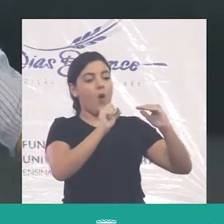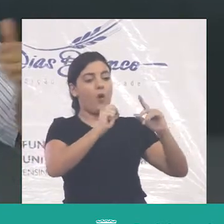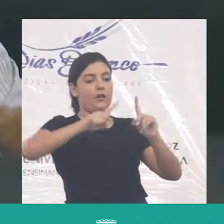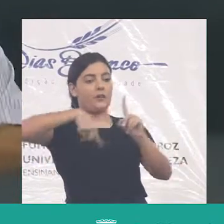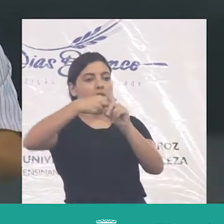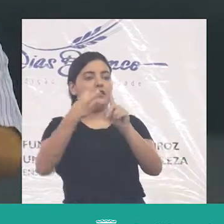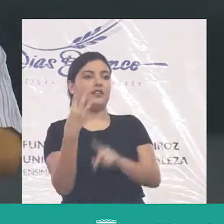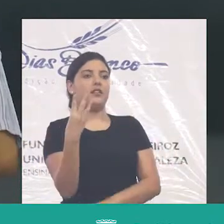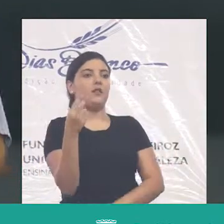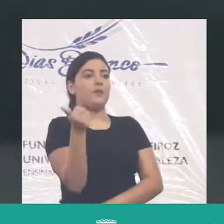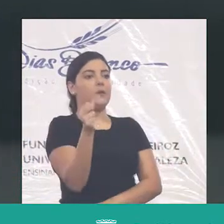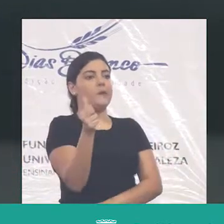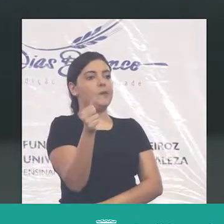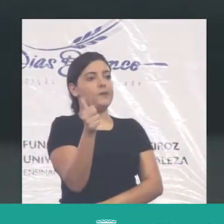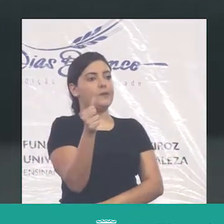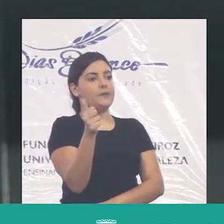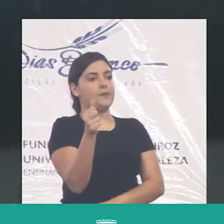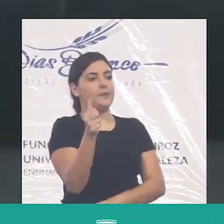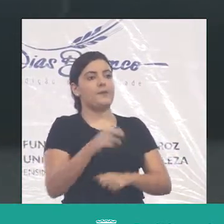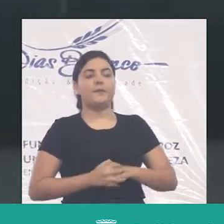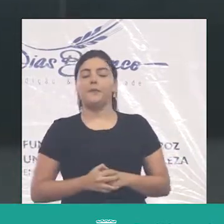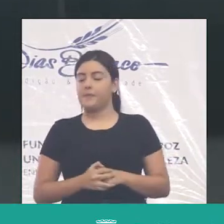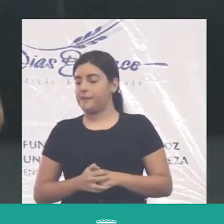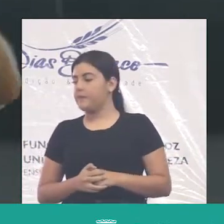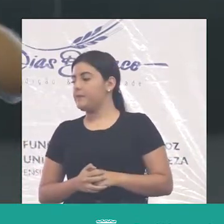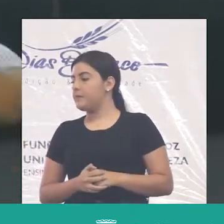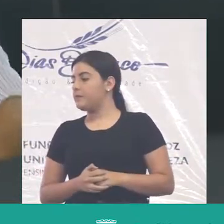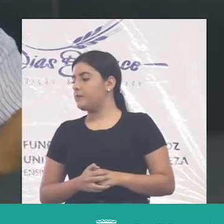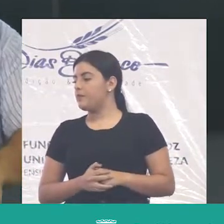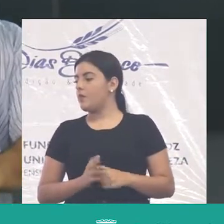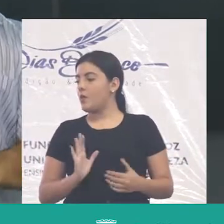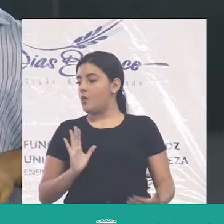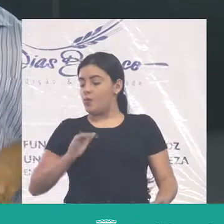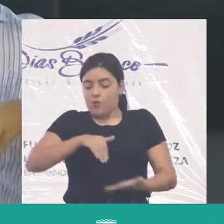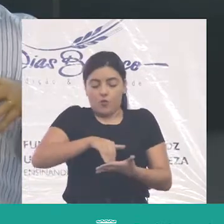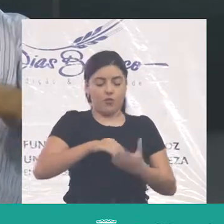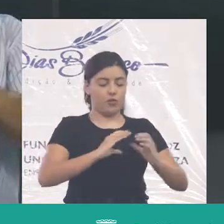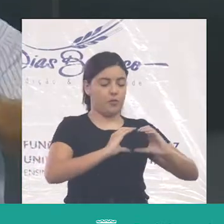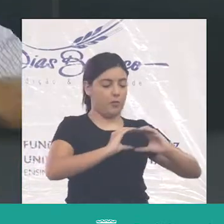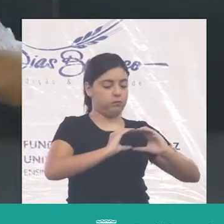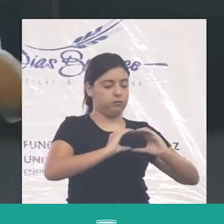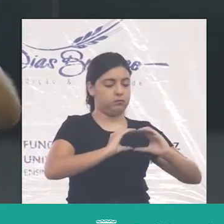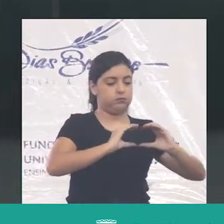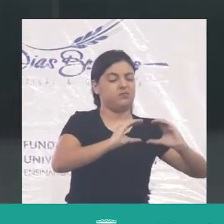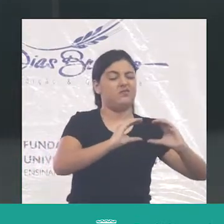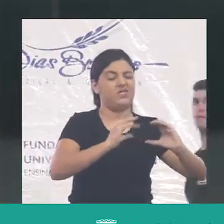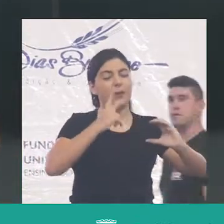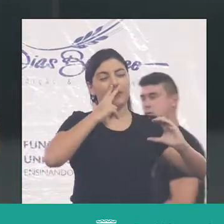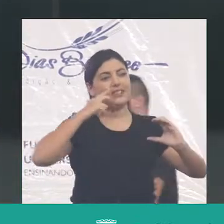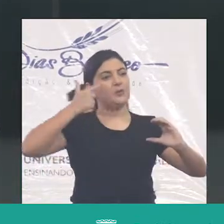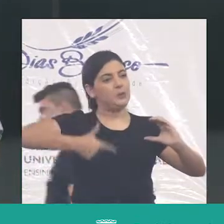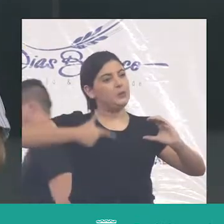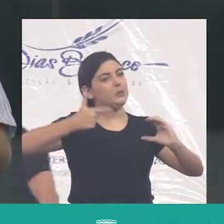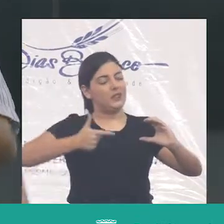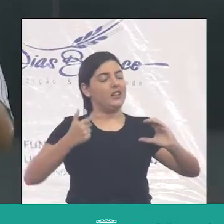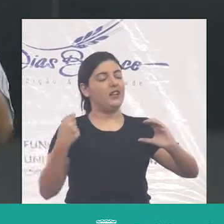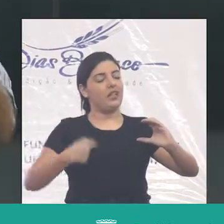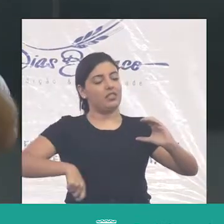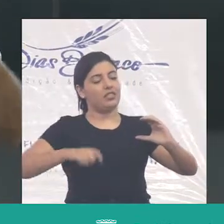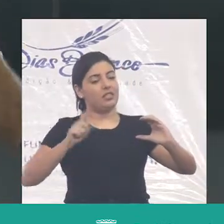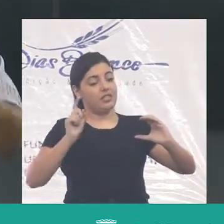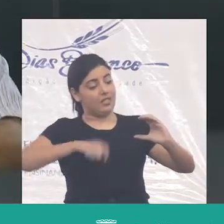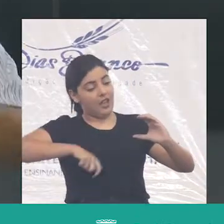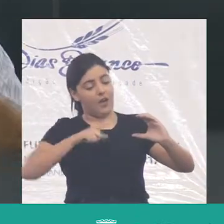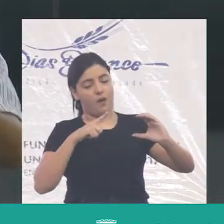3 dá quanto? 11 camadas. Na última camada dá um pouquinho mais de trabalho, mas o processo é igual. Porque